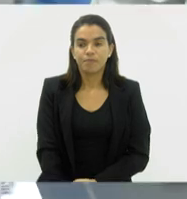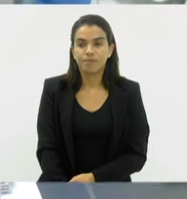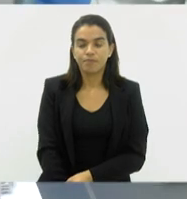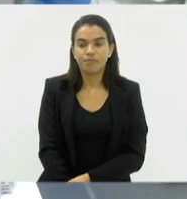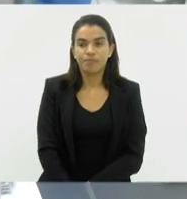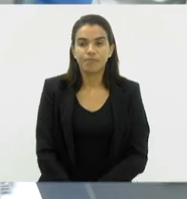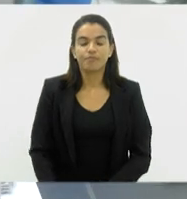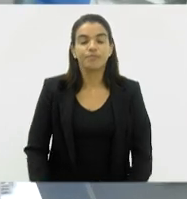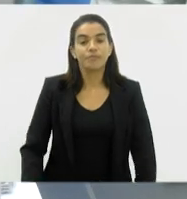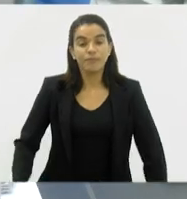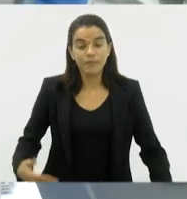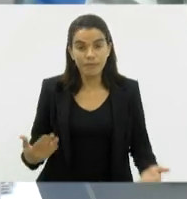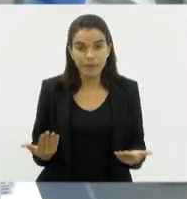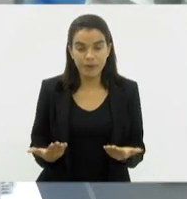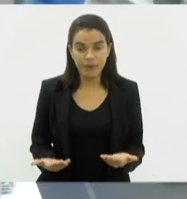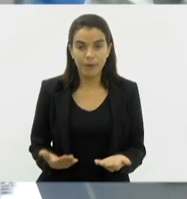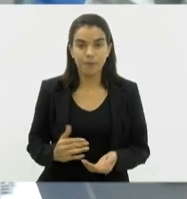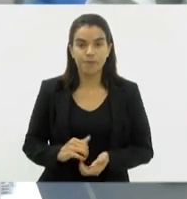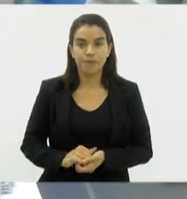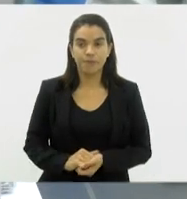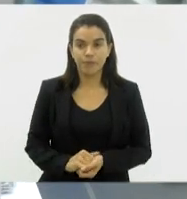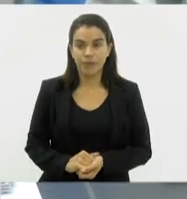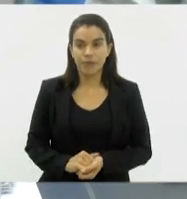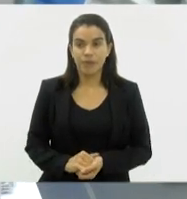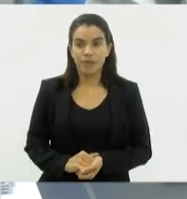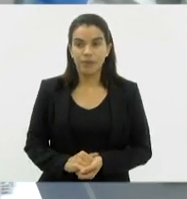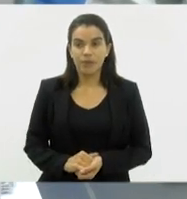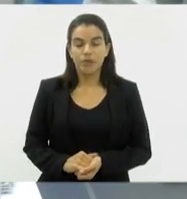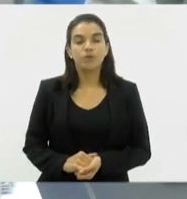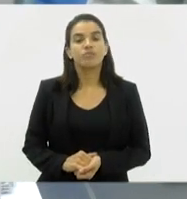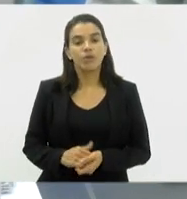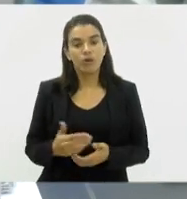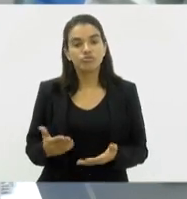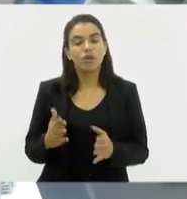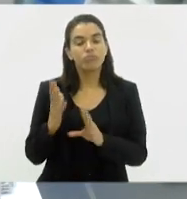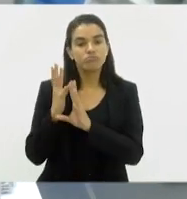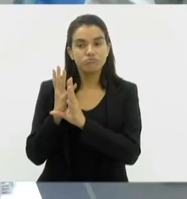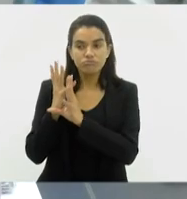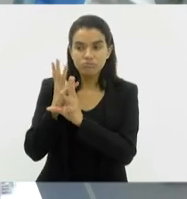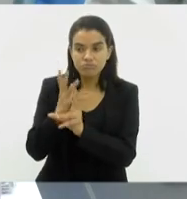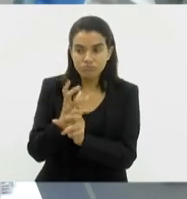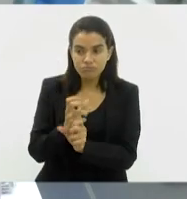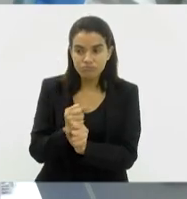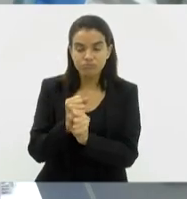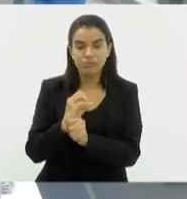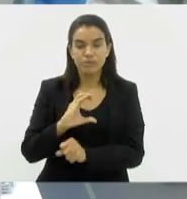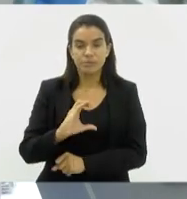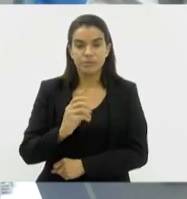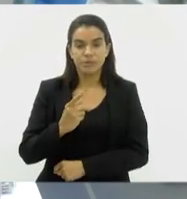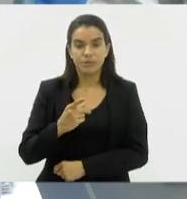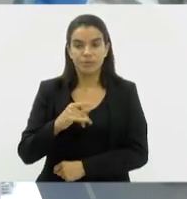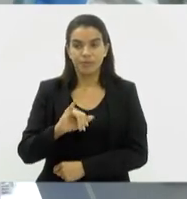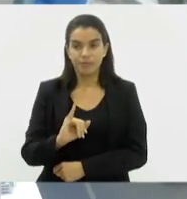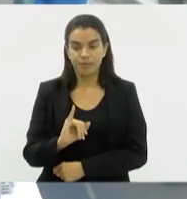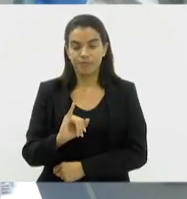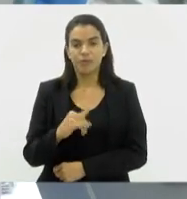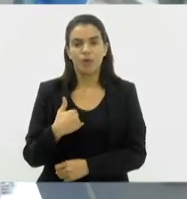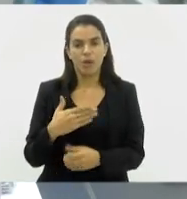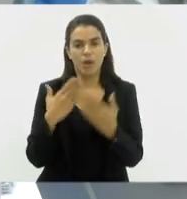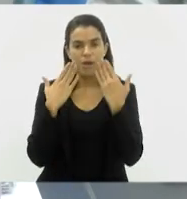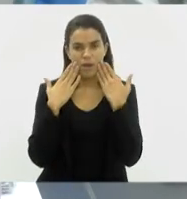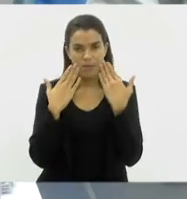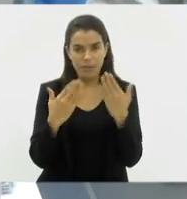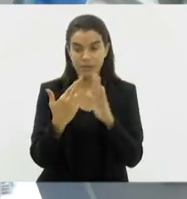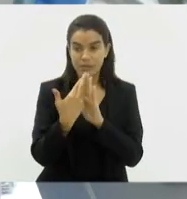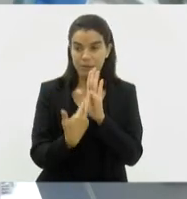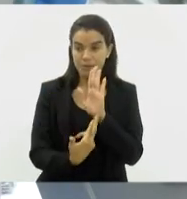assim fazia aqui o que foram os últimos dias desta CPI então apresentado pelo